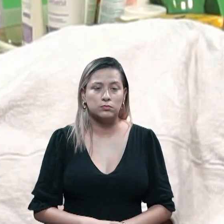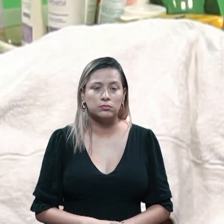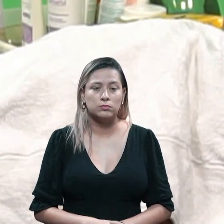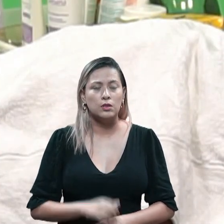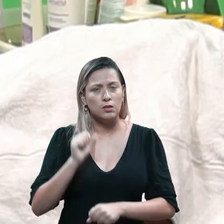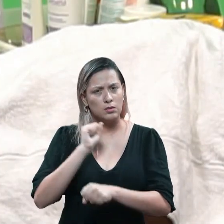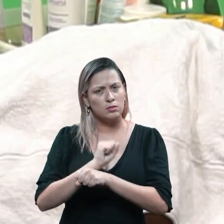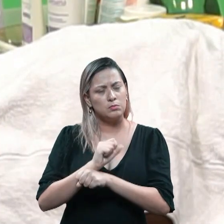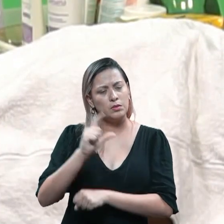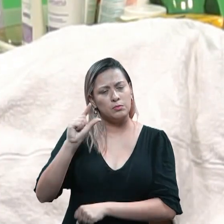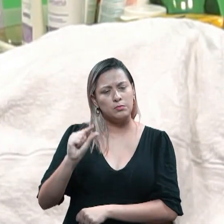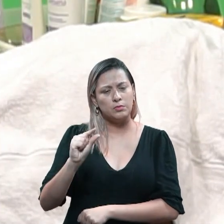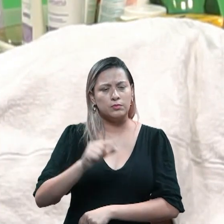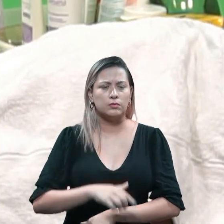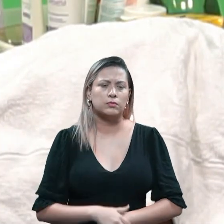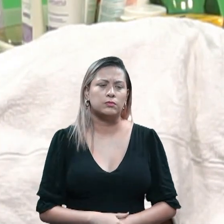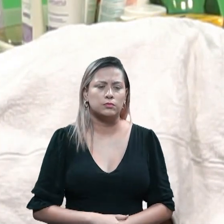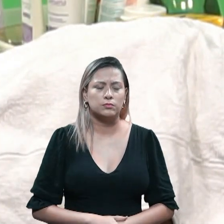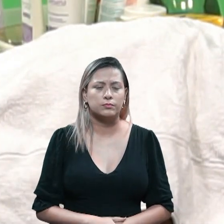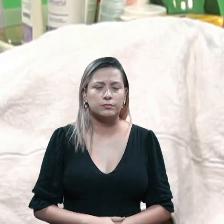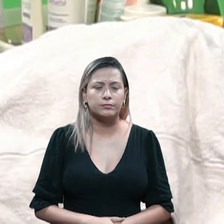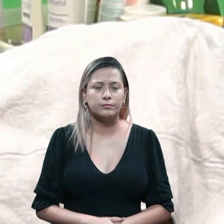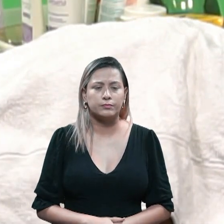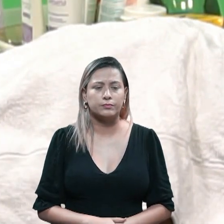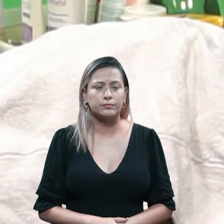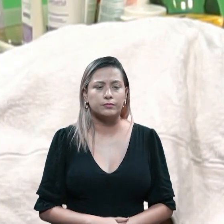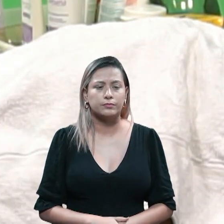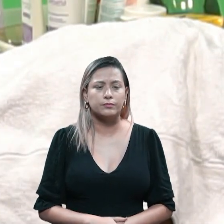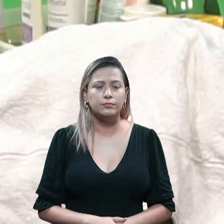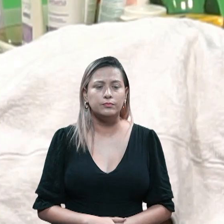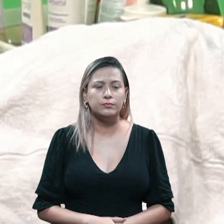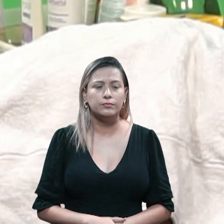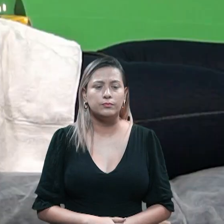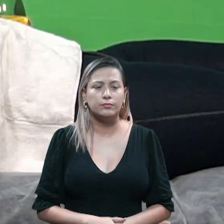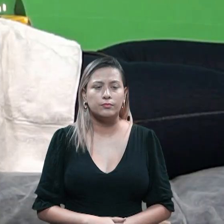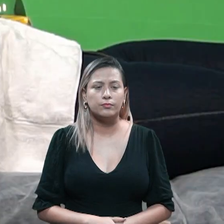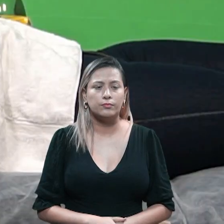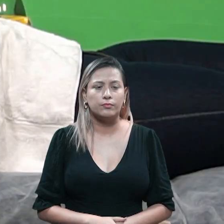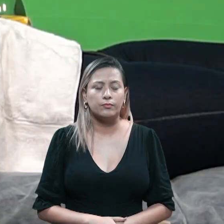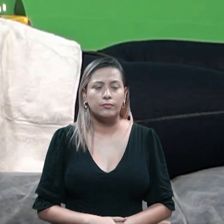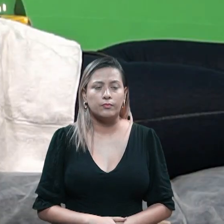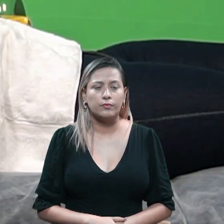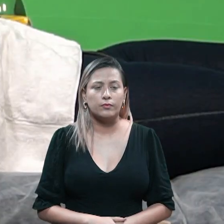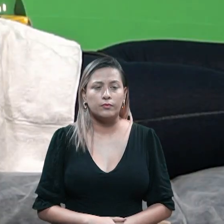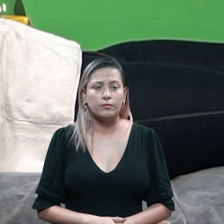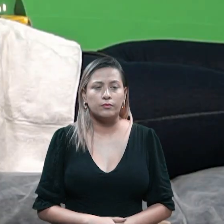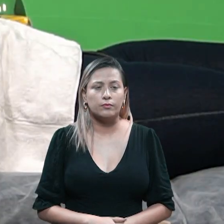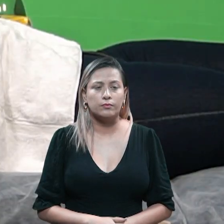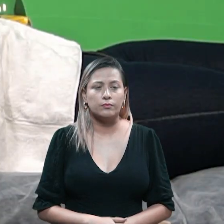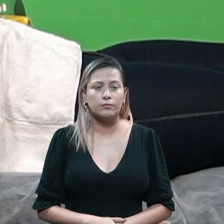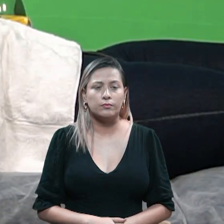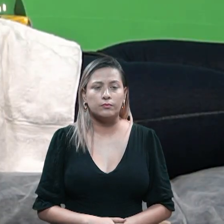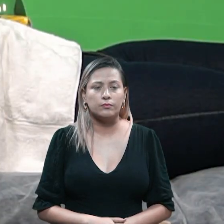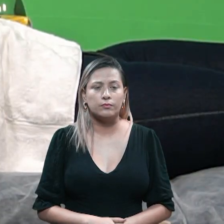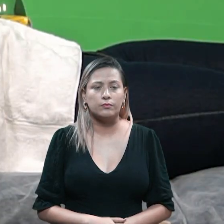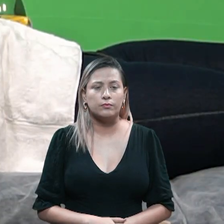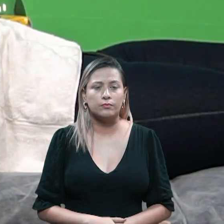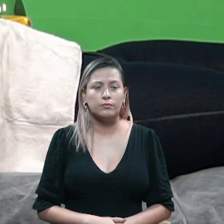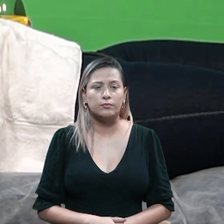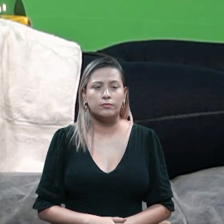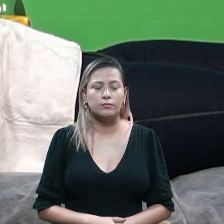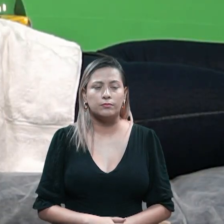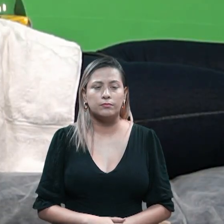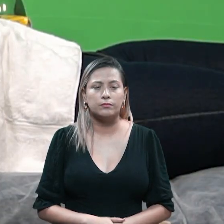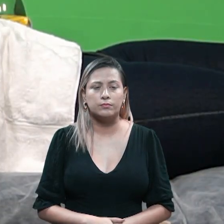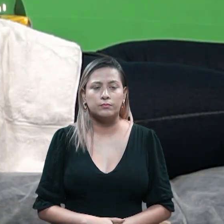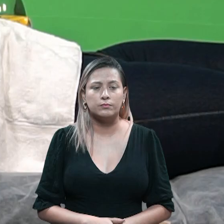Aguardo um pouquinho e ele hidrata e virou um paninho. E eu vou envolver a mão igualzinho como eu